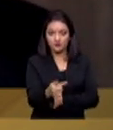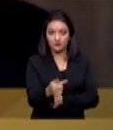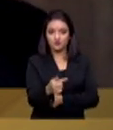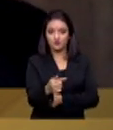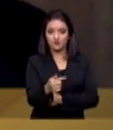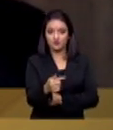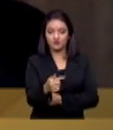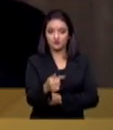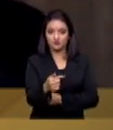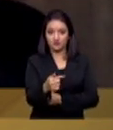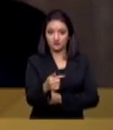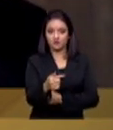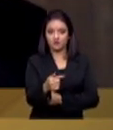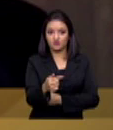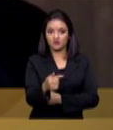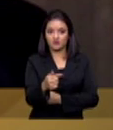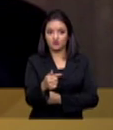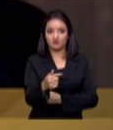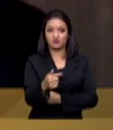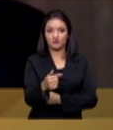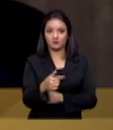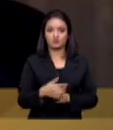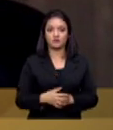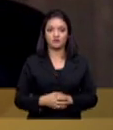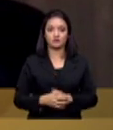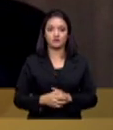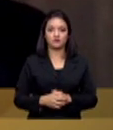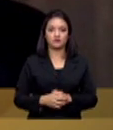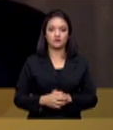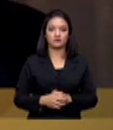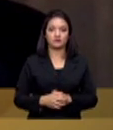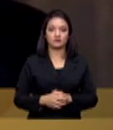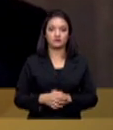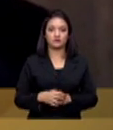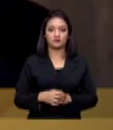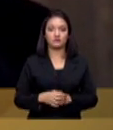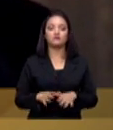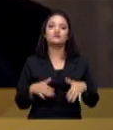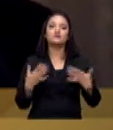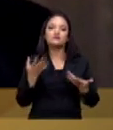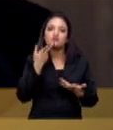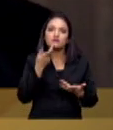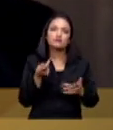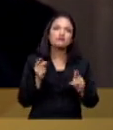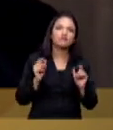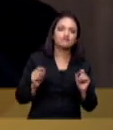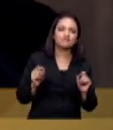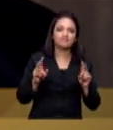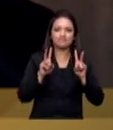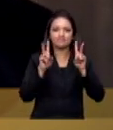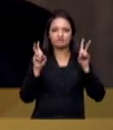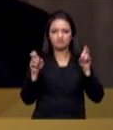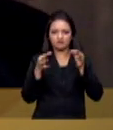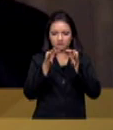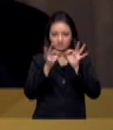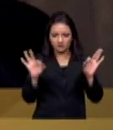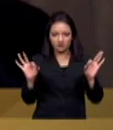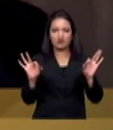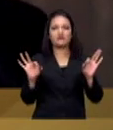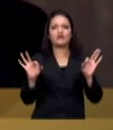parte que sua excelência cirurgicamente fez referência à expressão, à oração